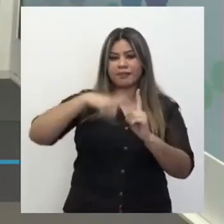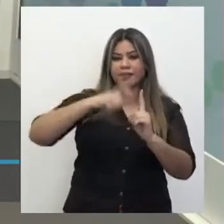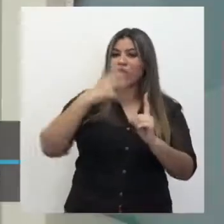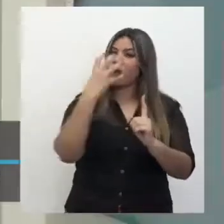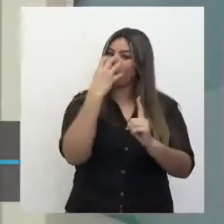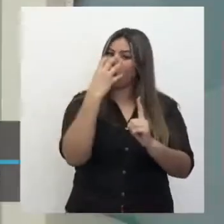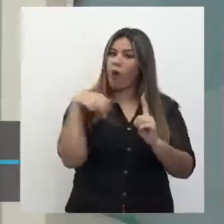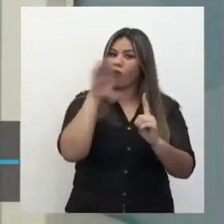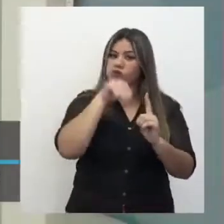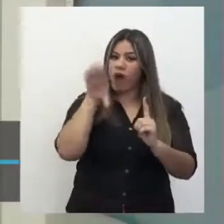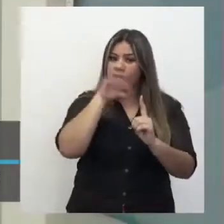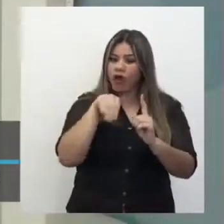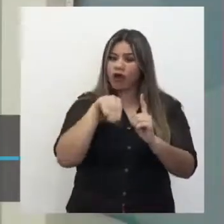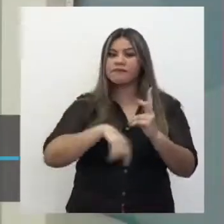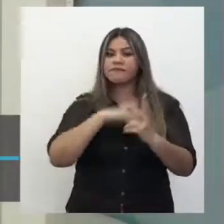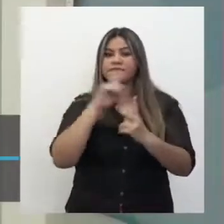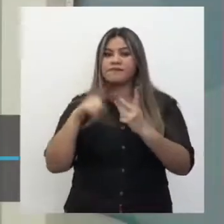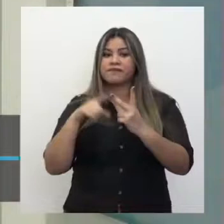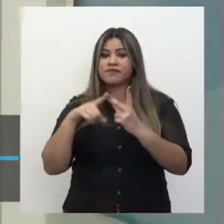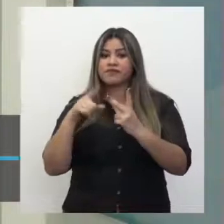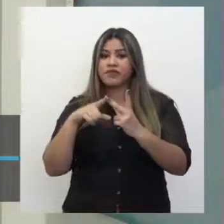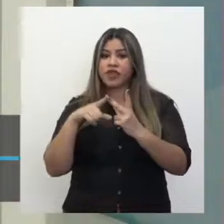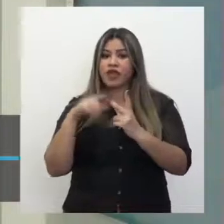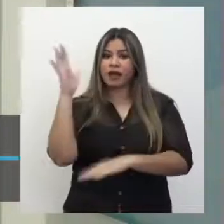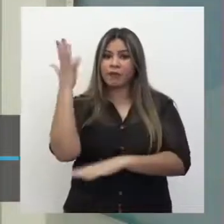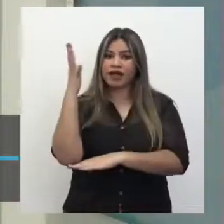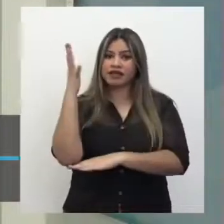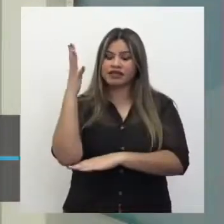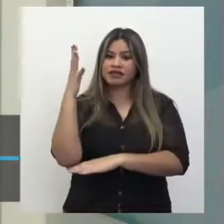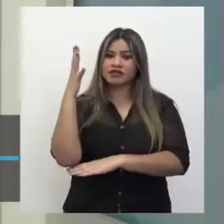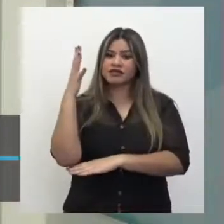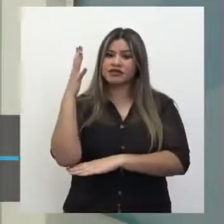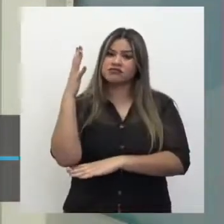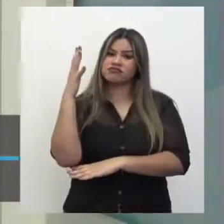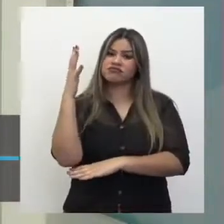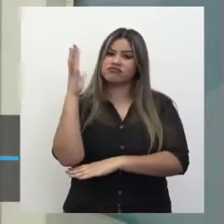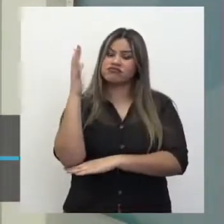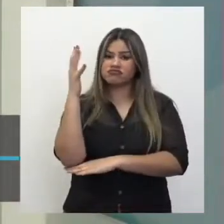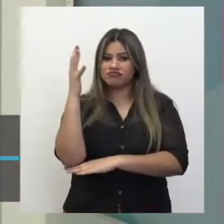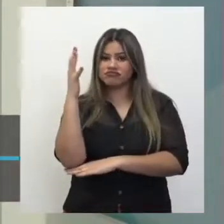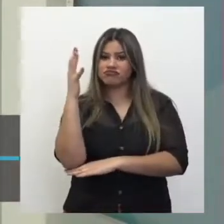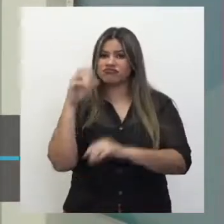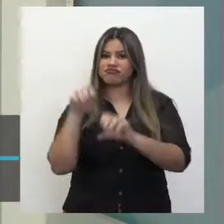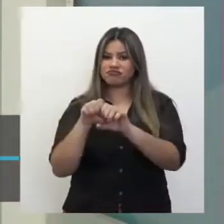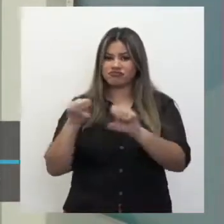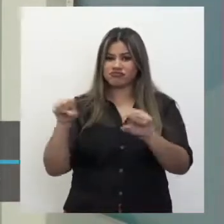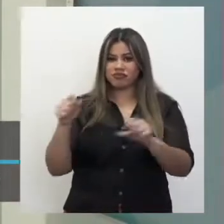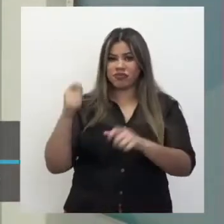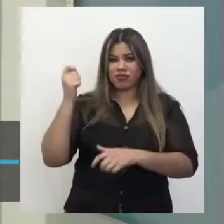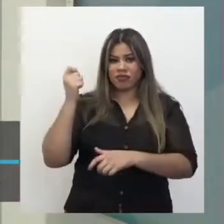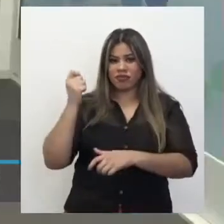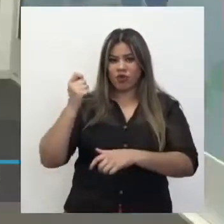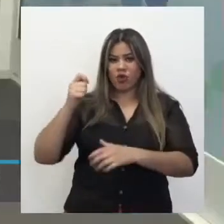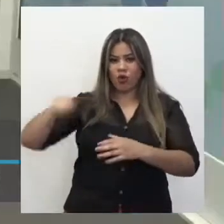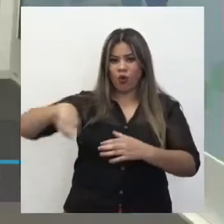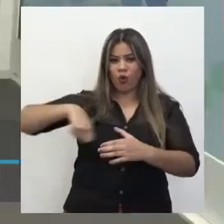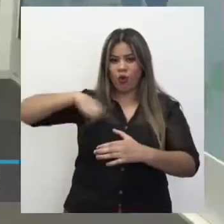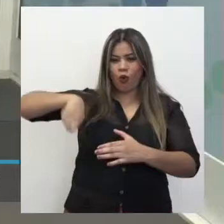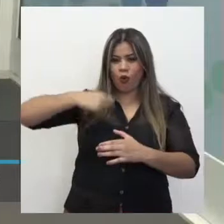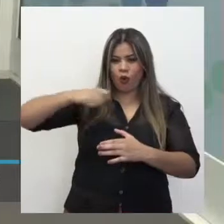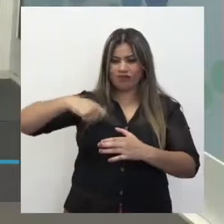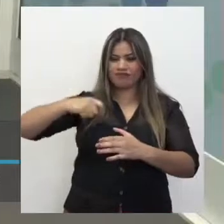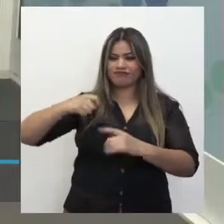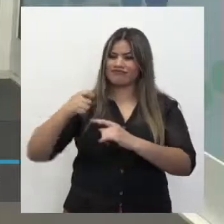que fala e até a madeira e o pau de, como chama esse negócio? Colher